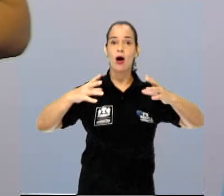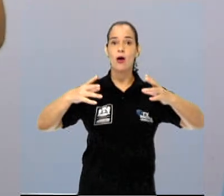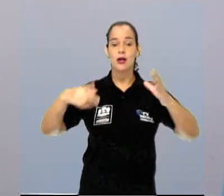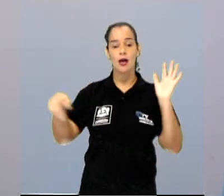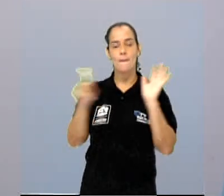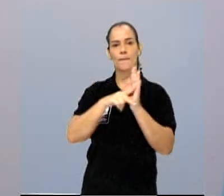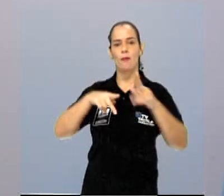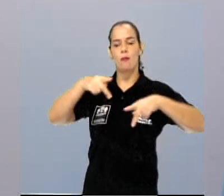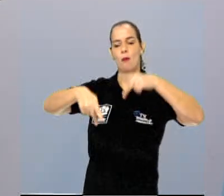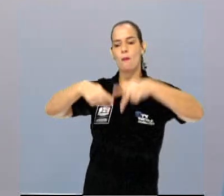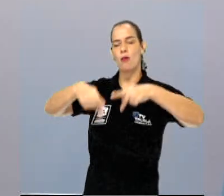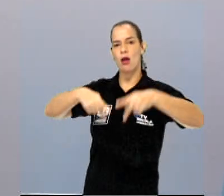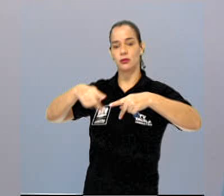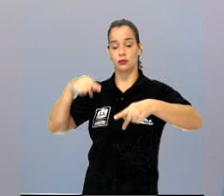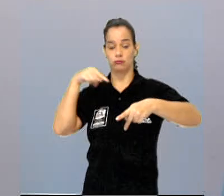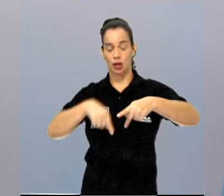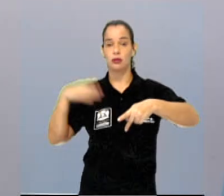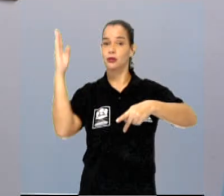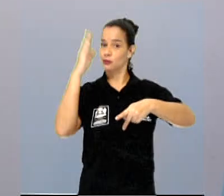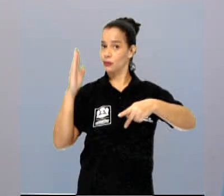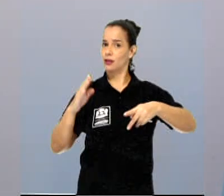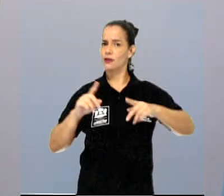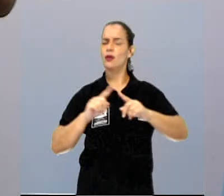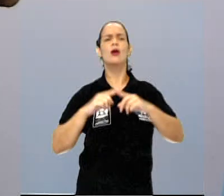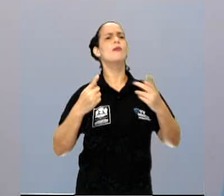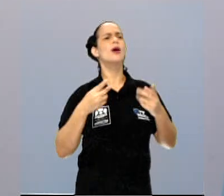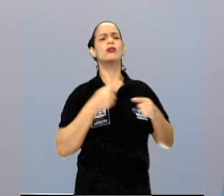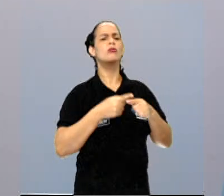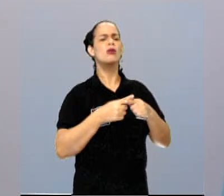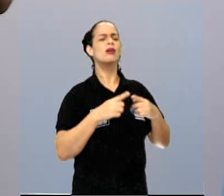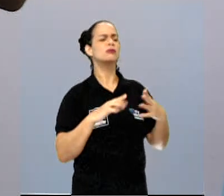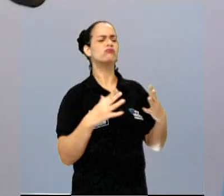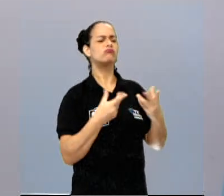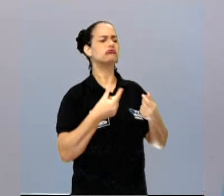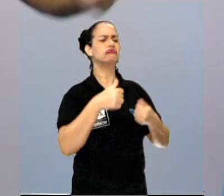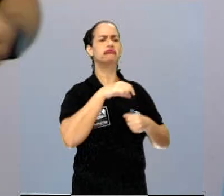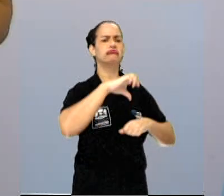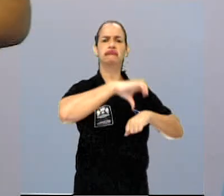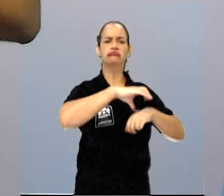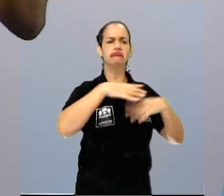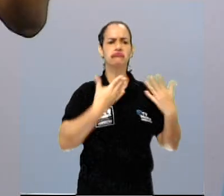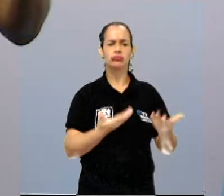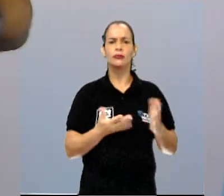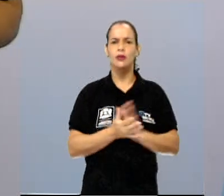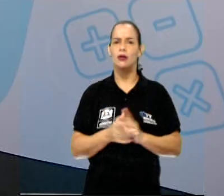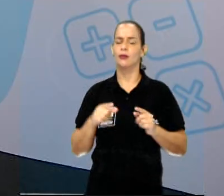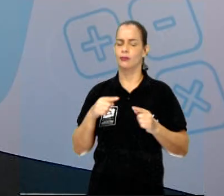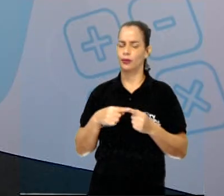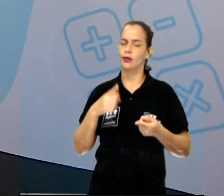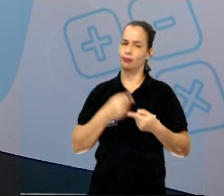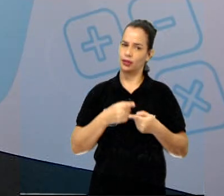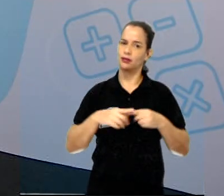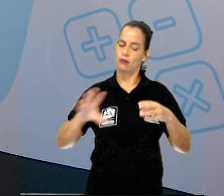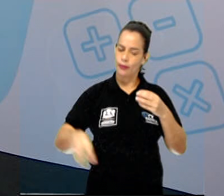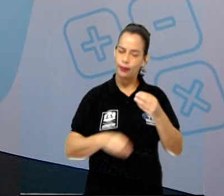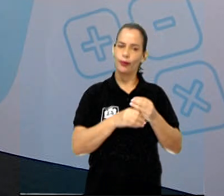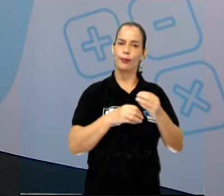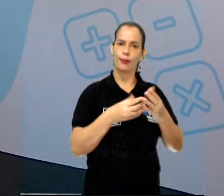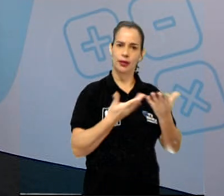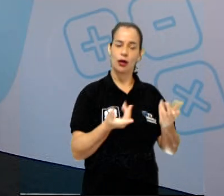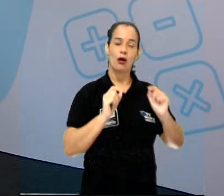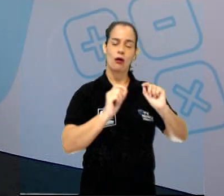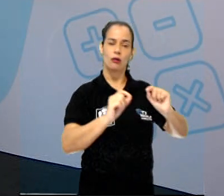população do país. Mas para que tudo isso? Principalmente para alimentar o chamado agronegócio. E uma